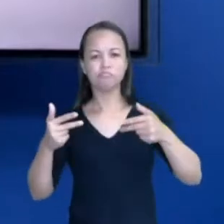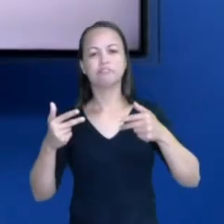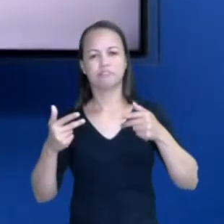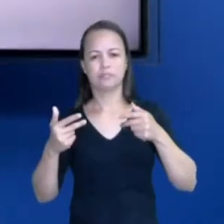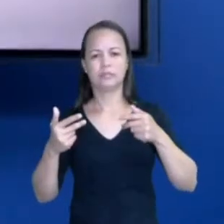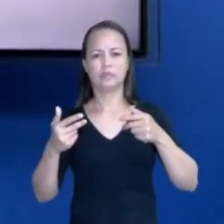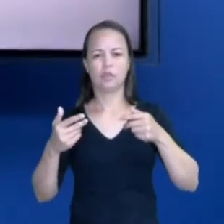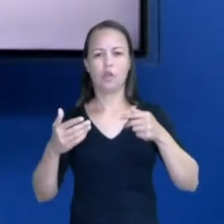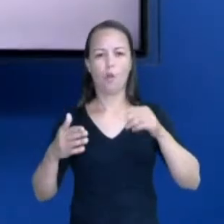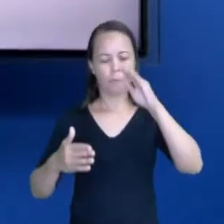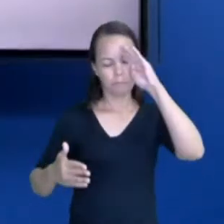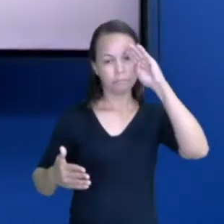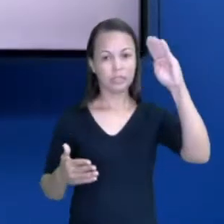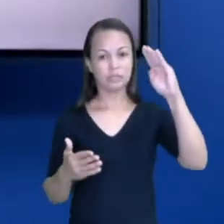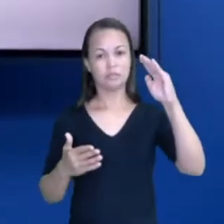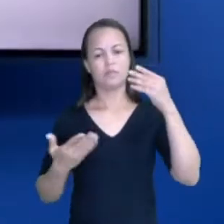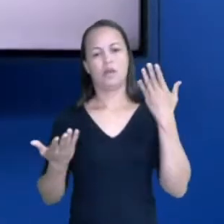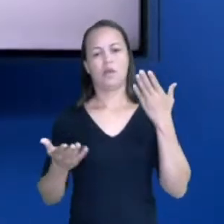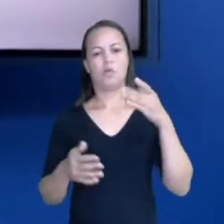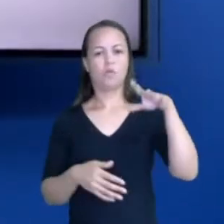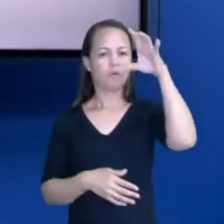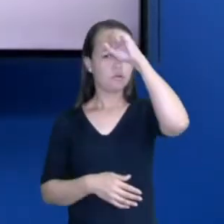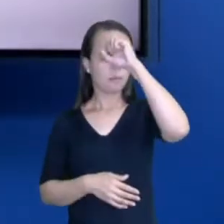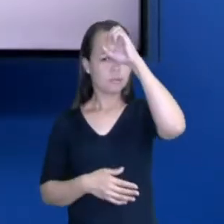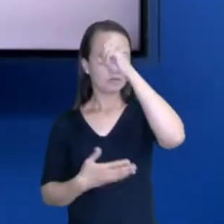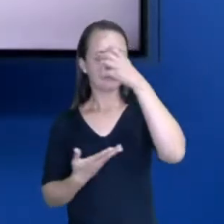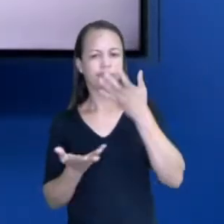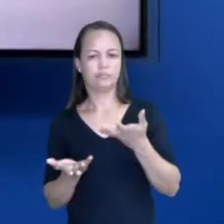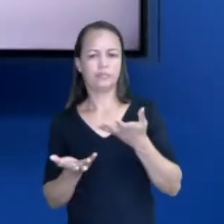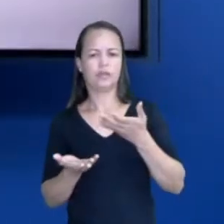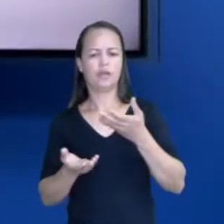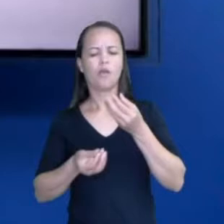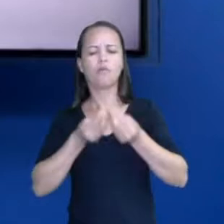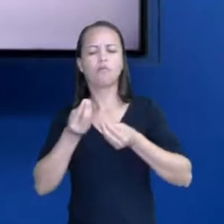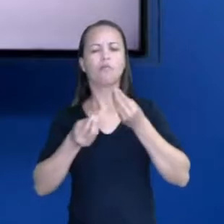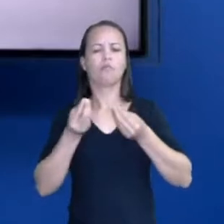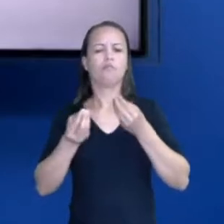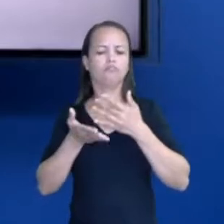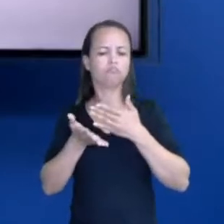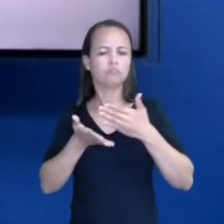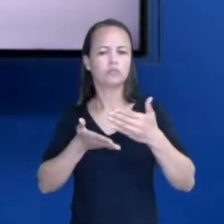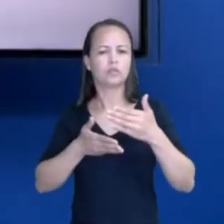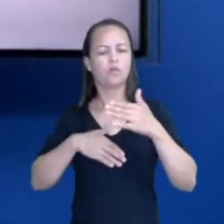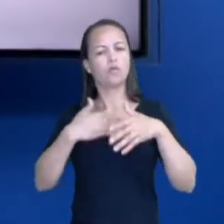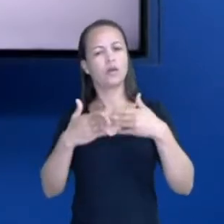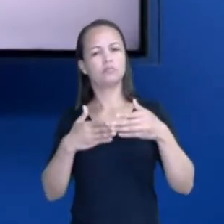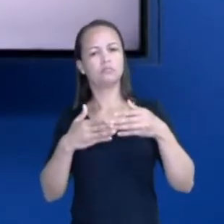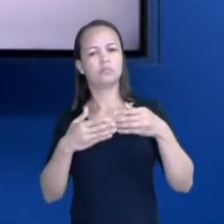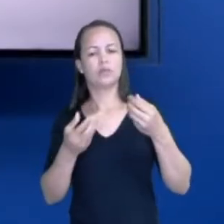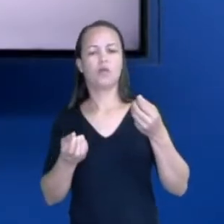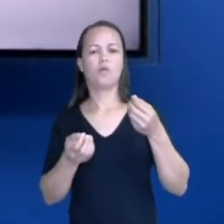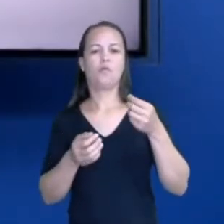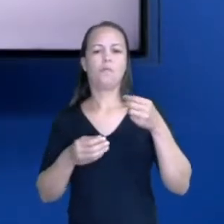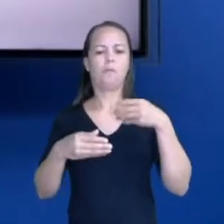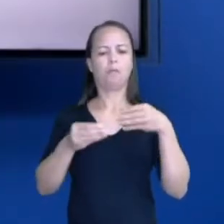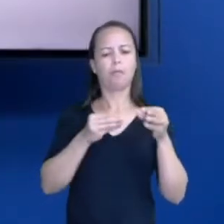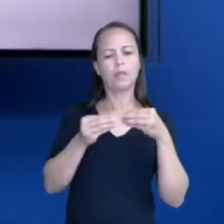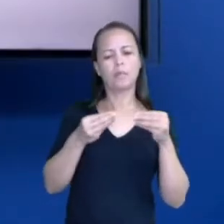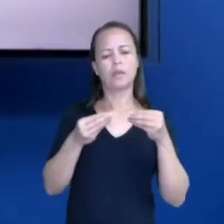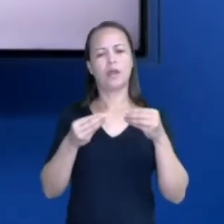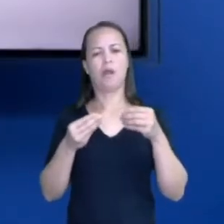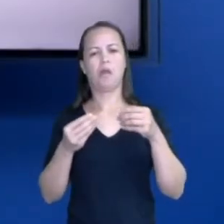de aprendizagem, certo? É entendermos como é que ocorre, quais materiais eles são permeáveis, quais materiais